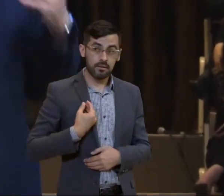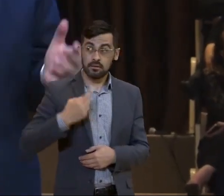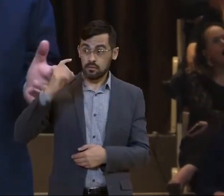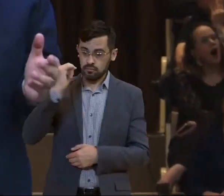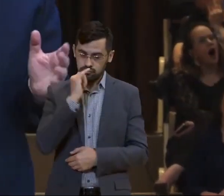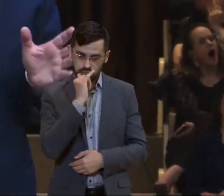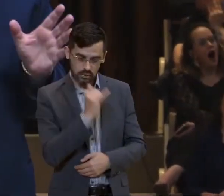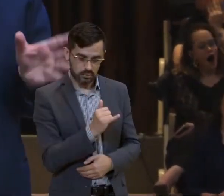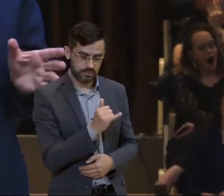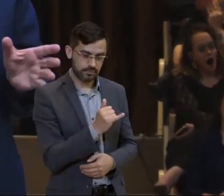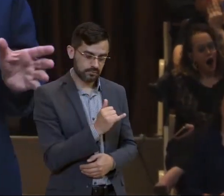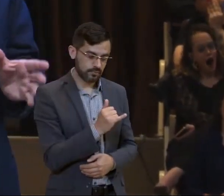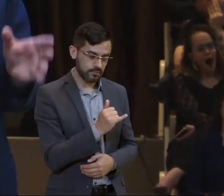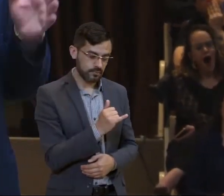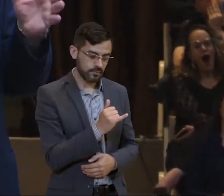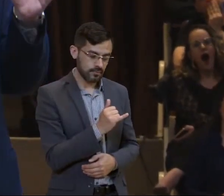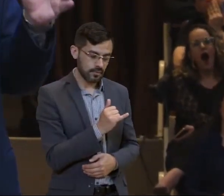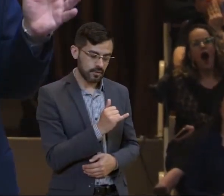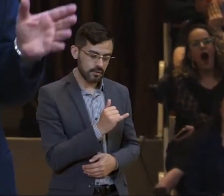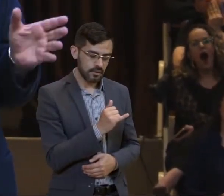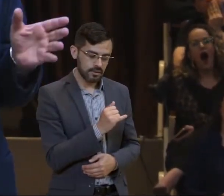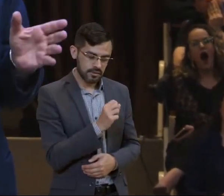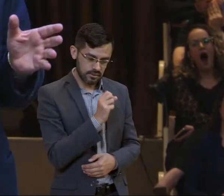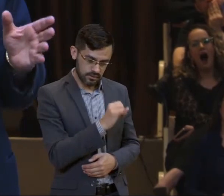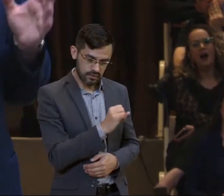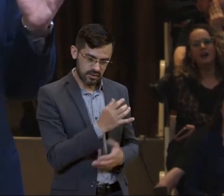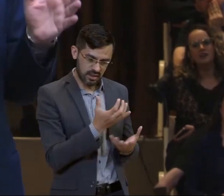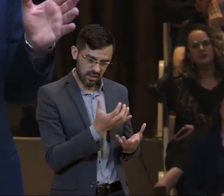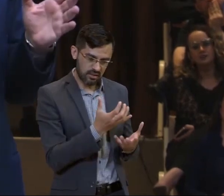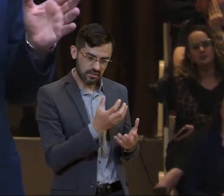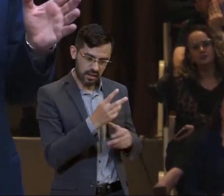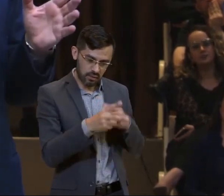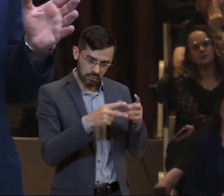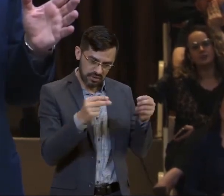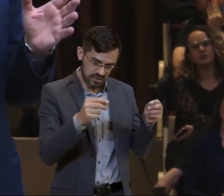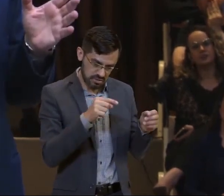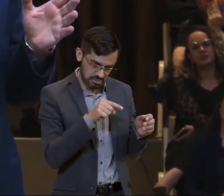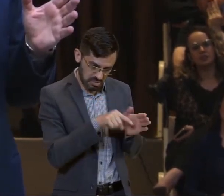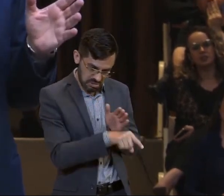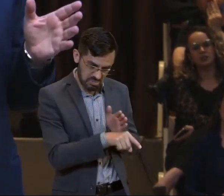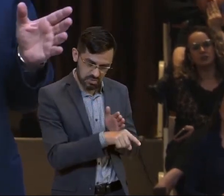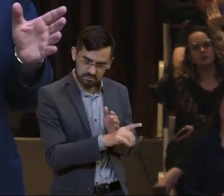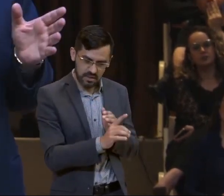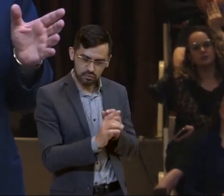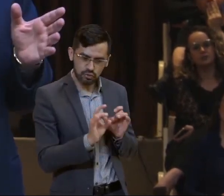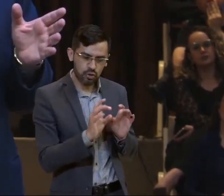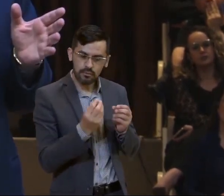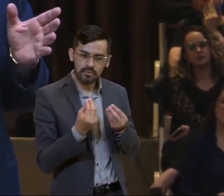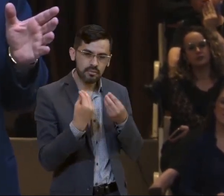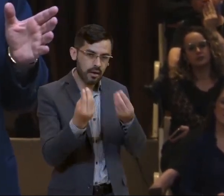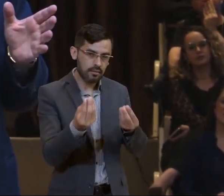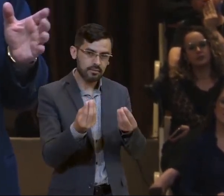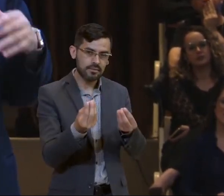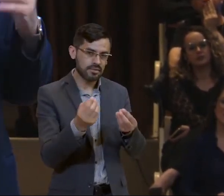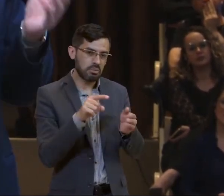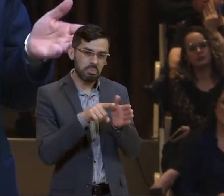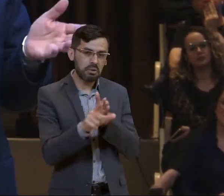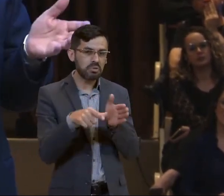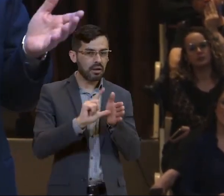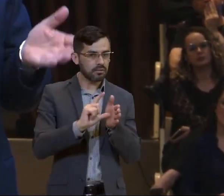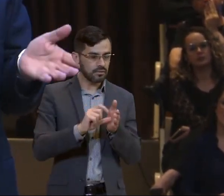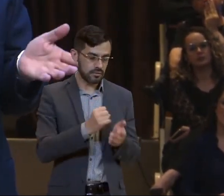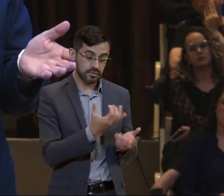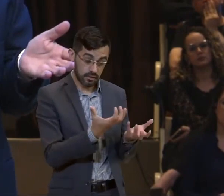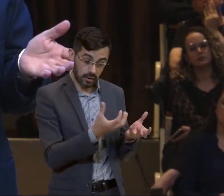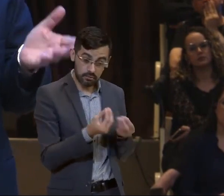ao coração, Ele disse: quem quer dar um presente, não pergunta, simplesmente dá. Se você quer